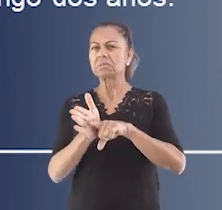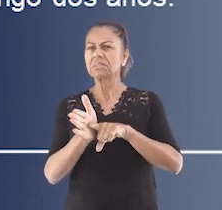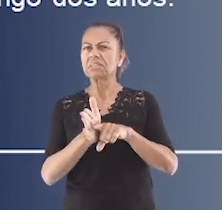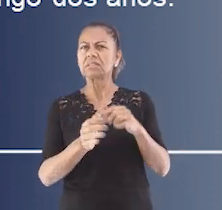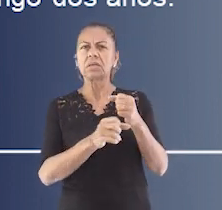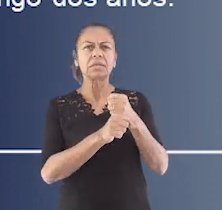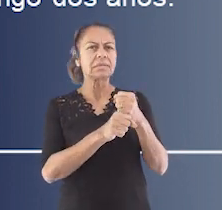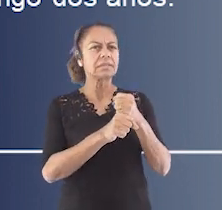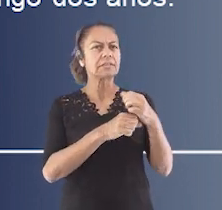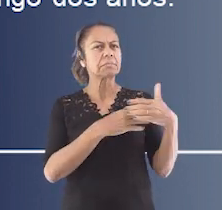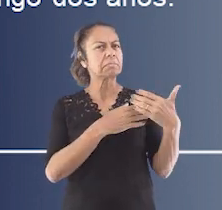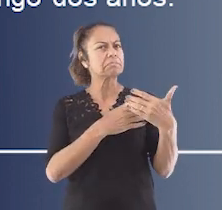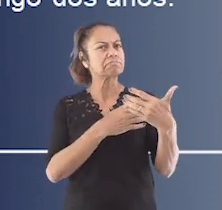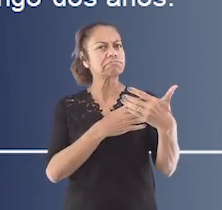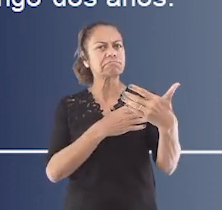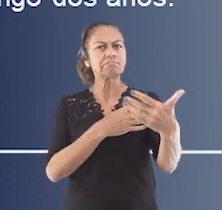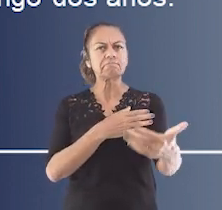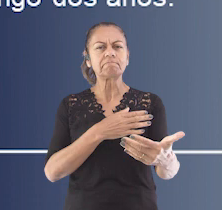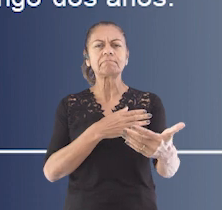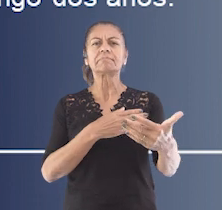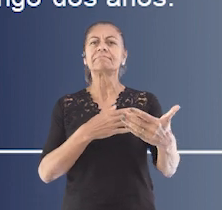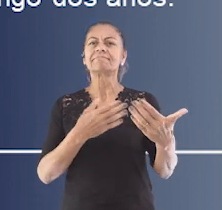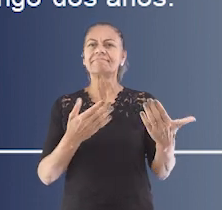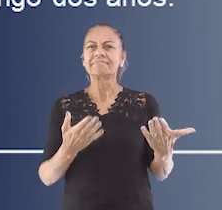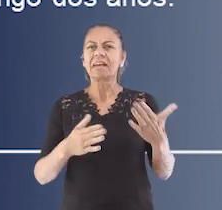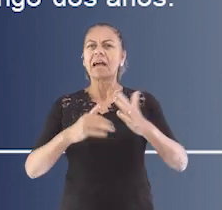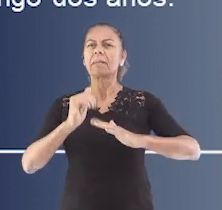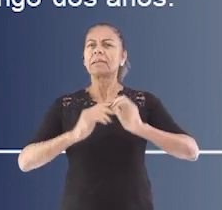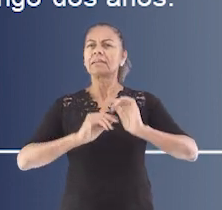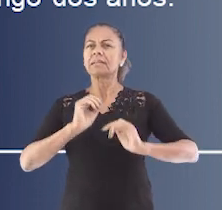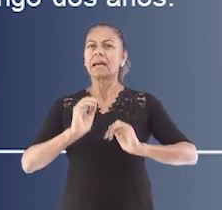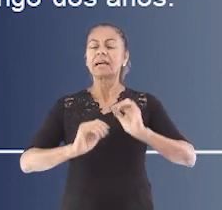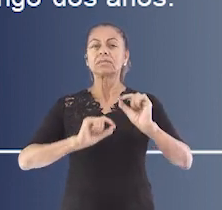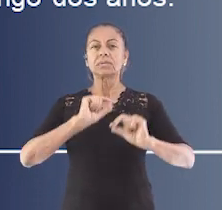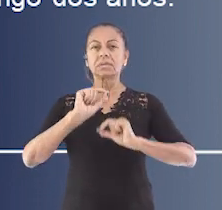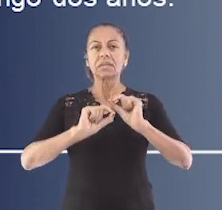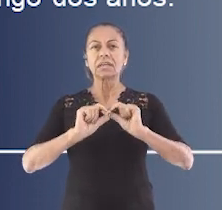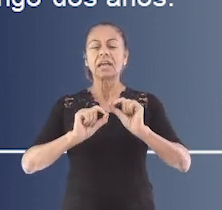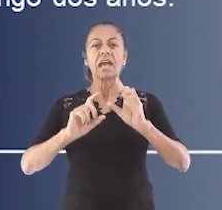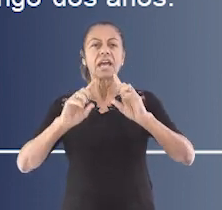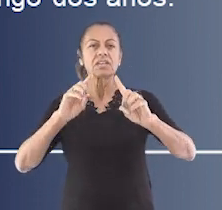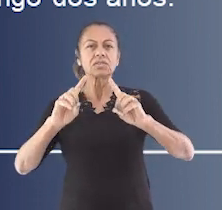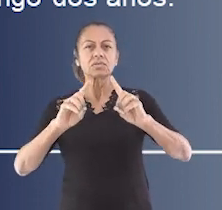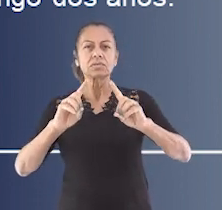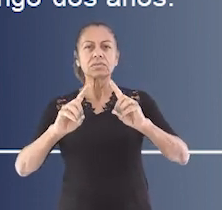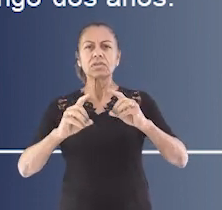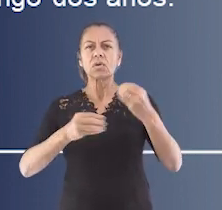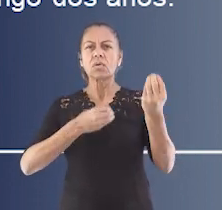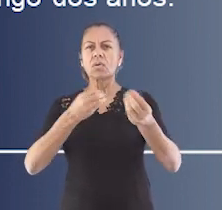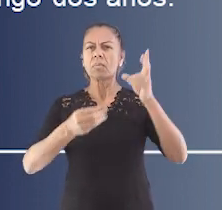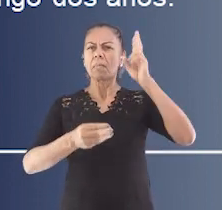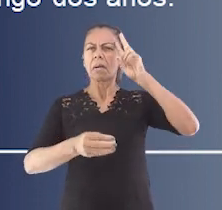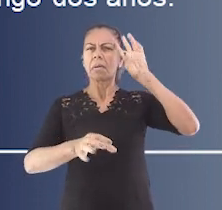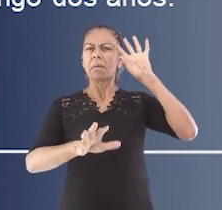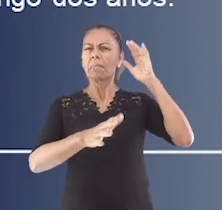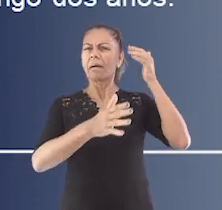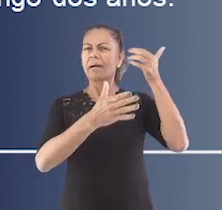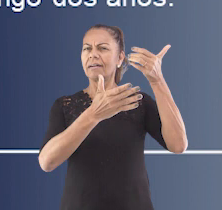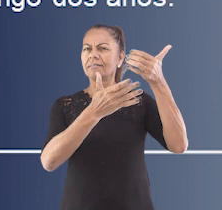transformações científicas ocorridas ao longo dos anos. A habilidade a ser trabalhada é discutir